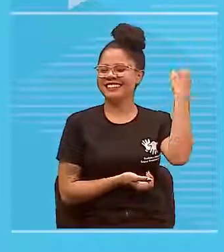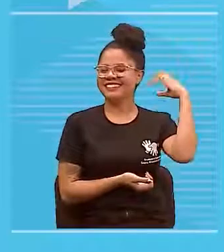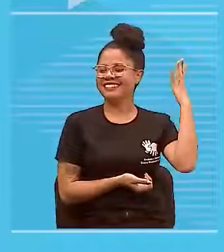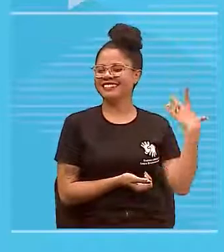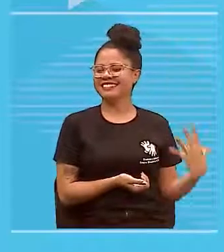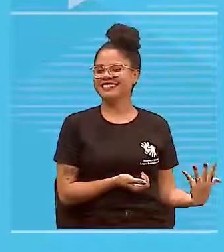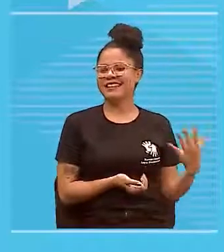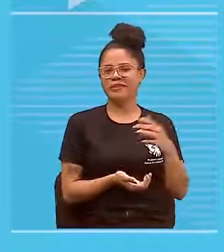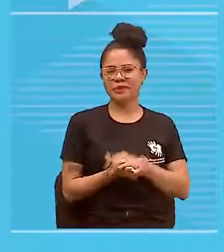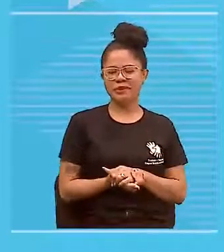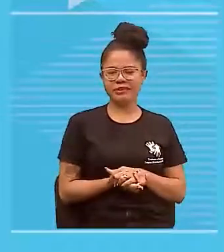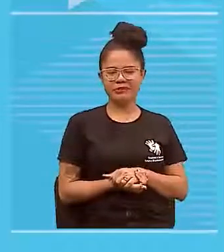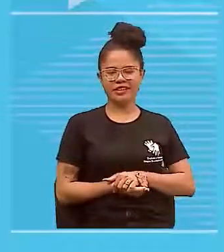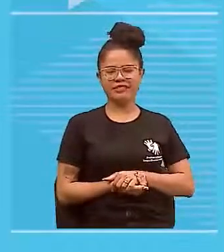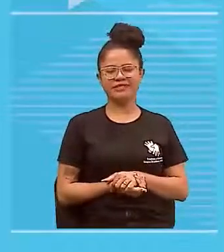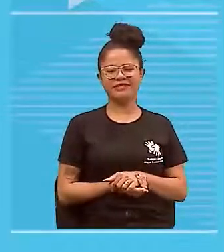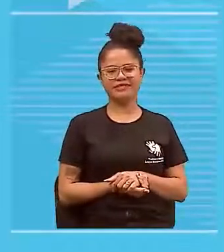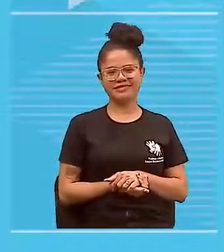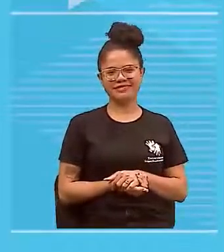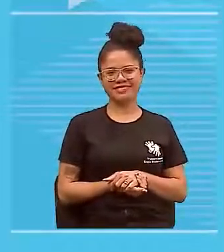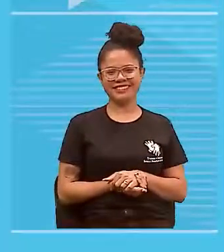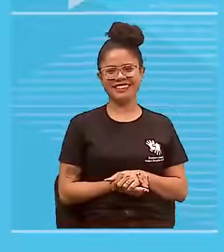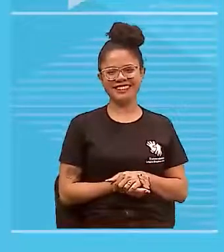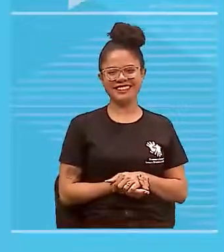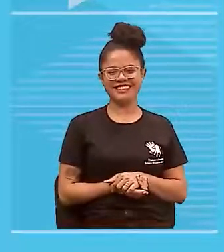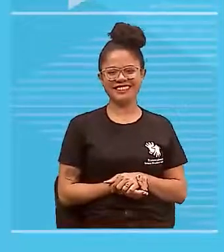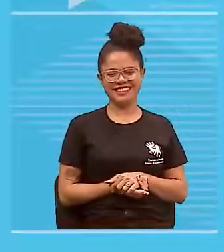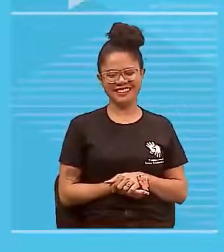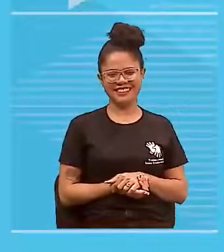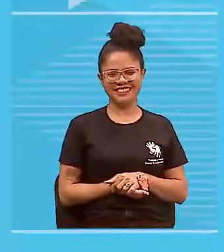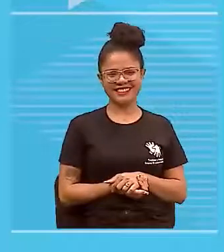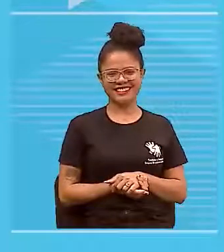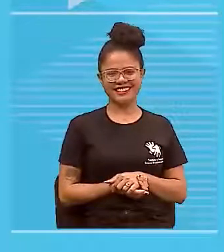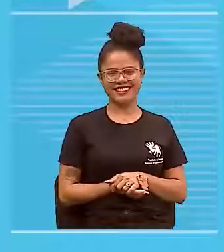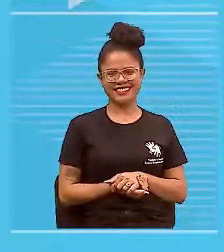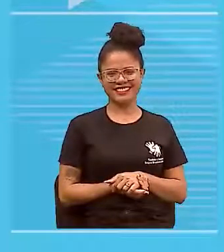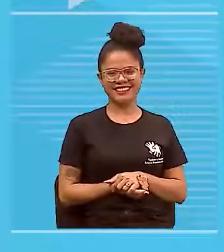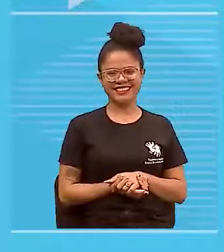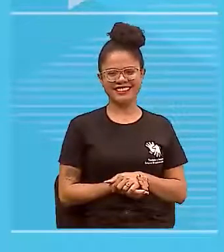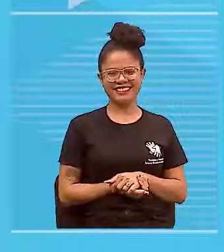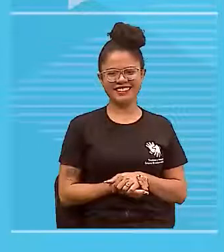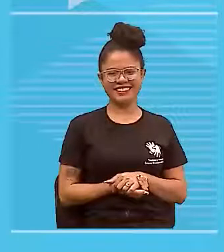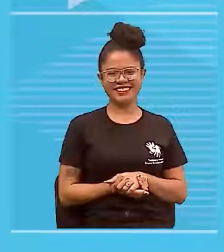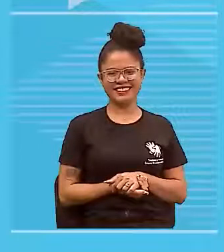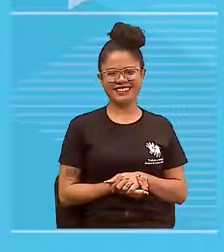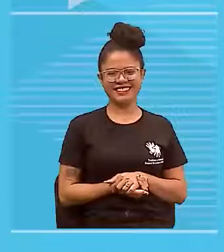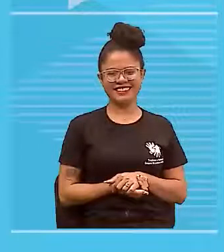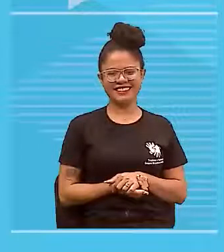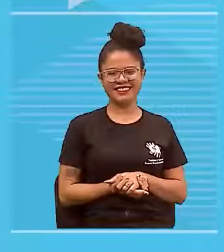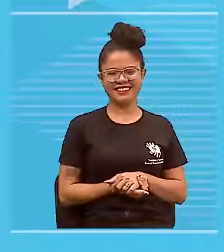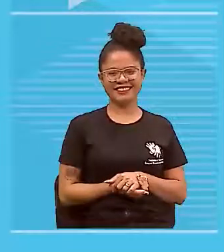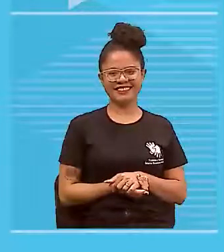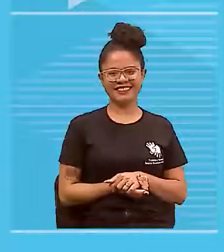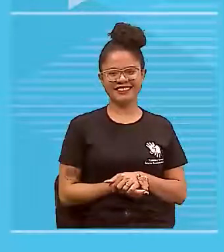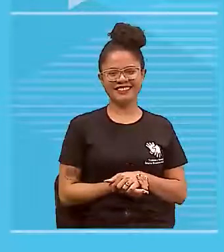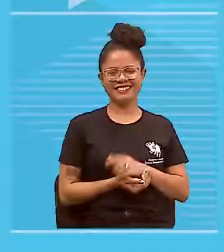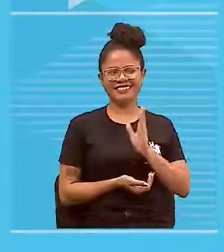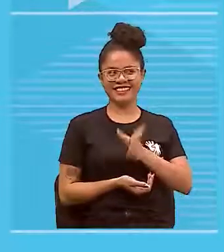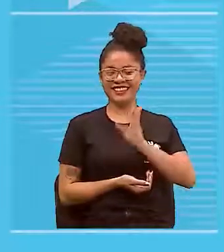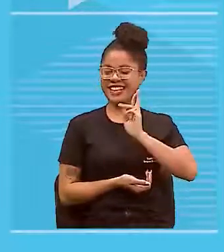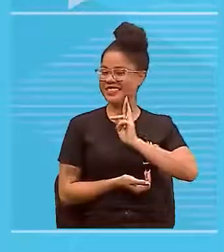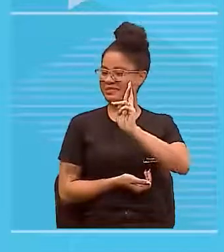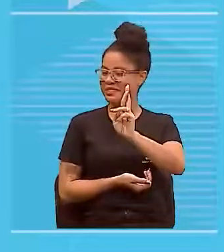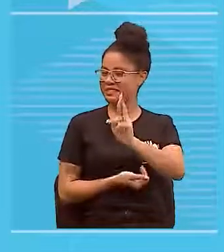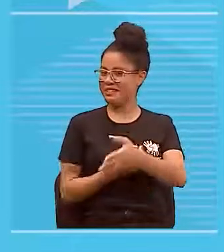Joyce é um amor de pessoa hein galerinha e ela ela já deu já